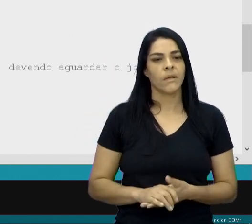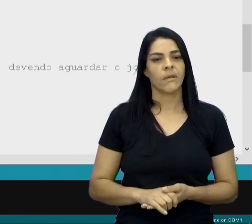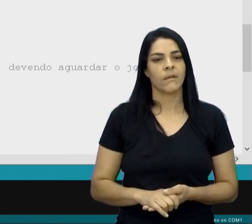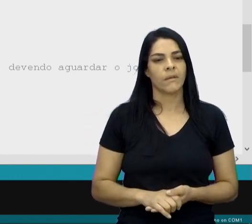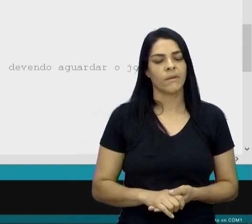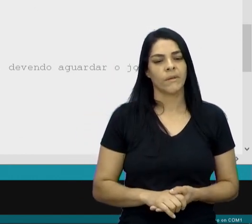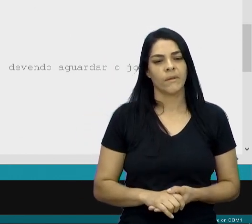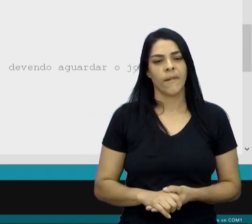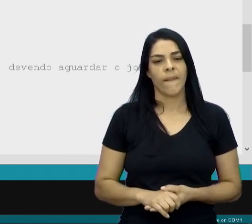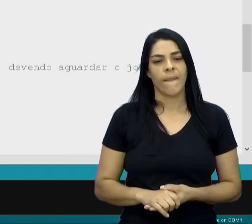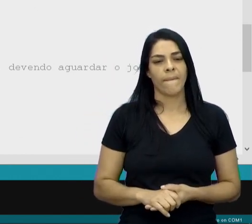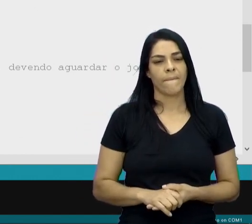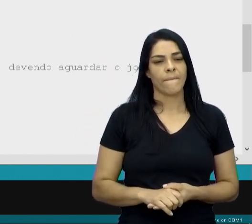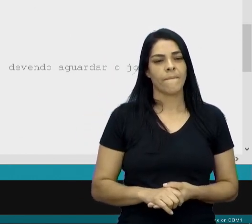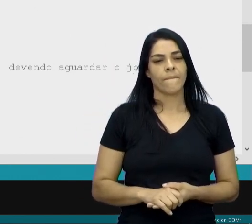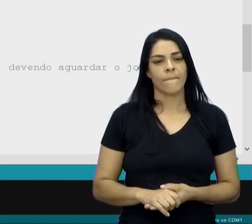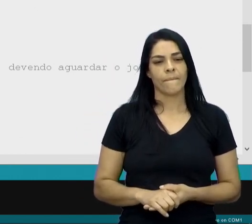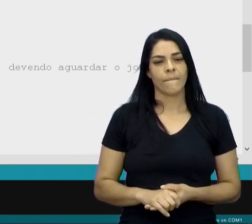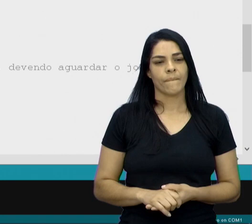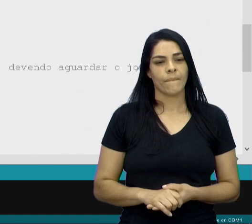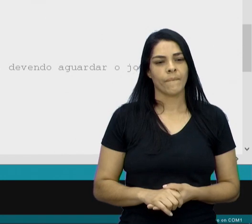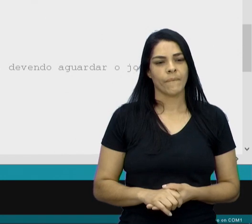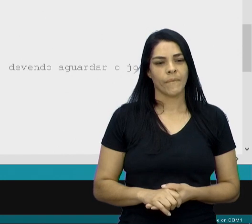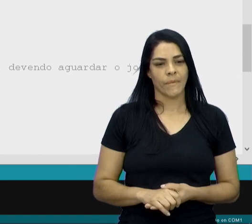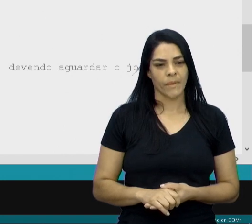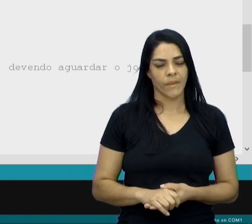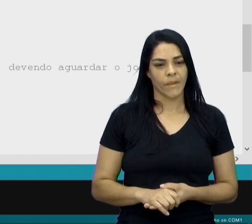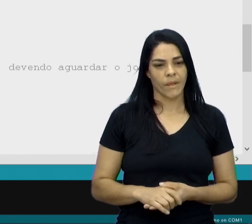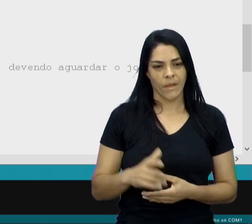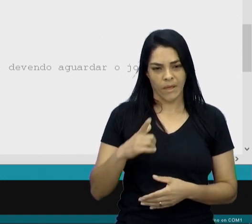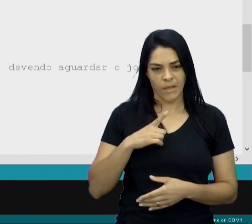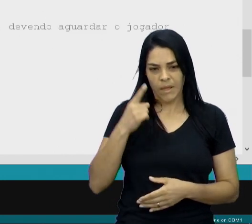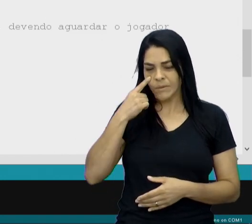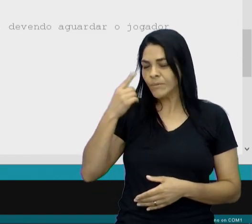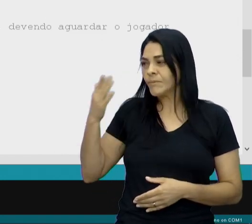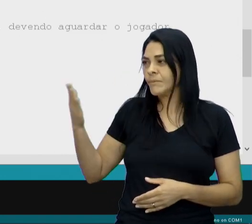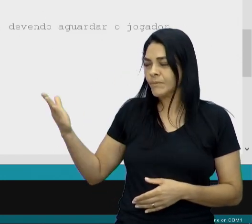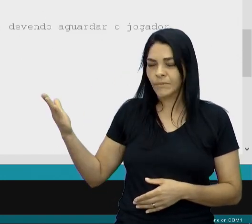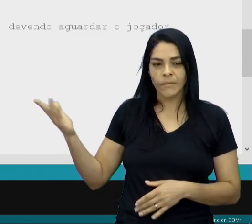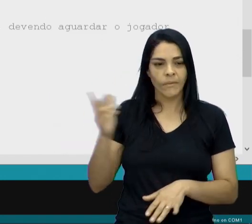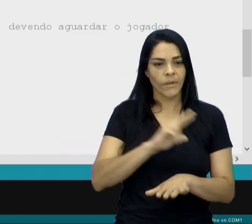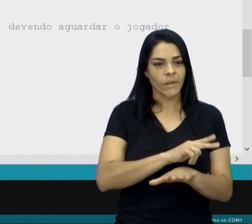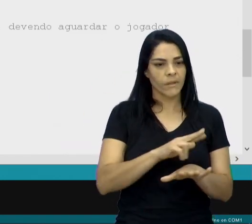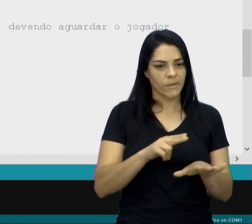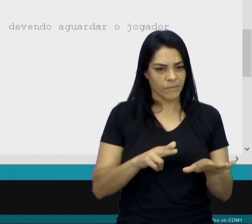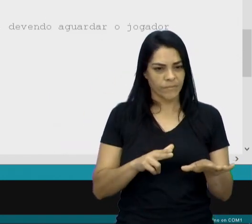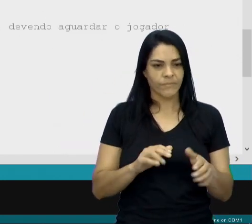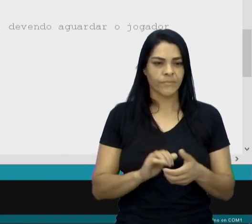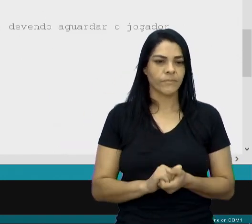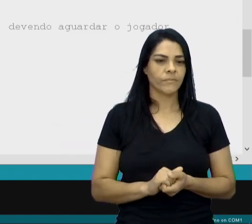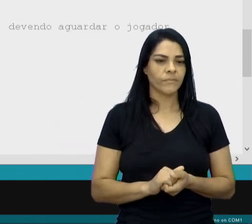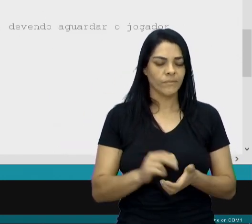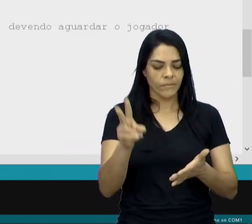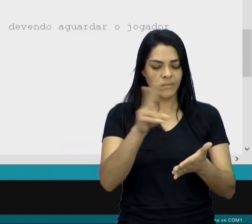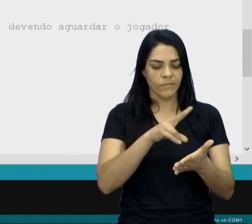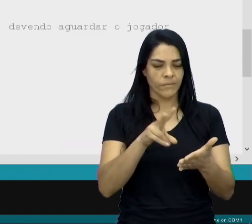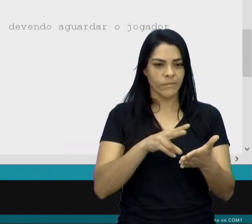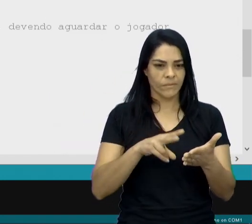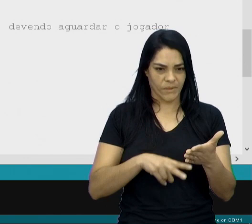é efetuada, ele vai pegar essa variável, né, que está aí, vai ler,